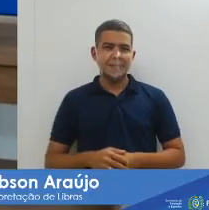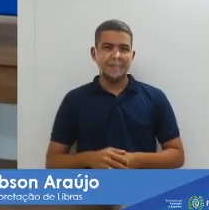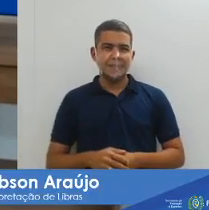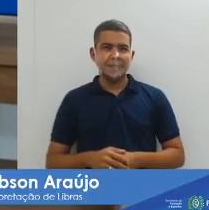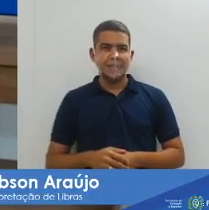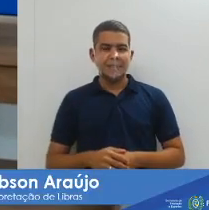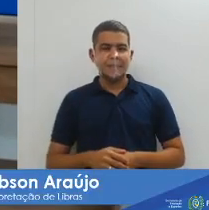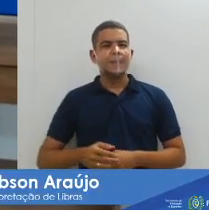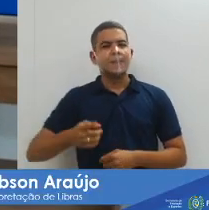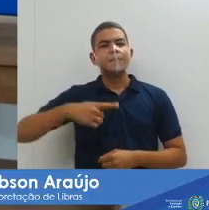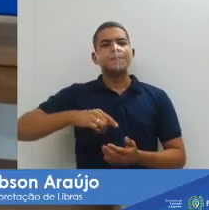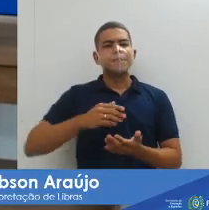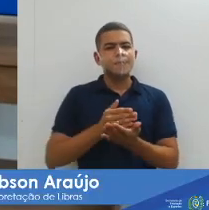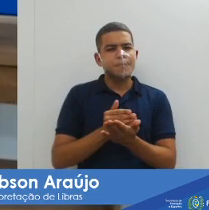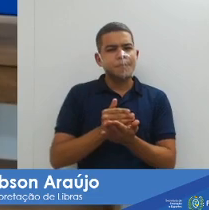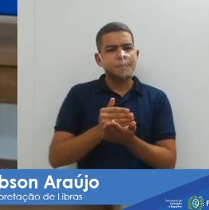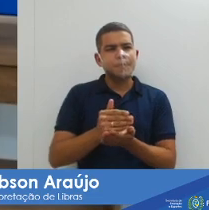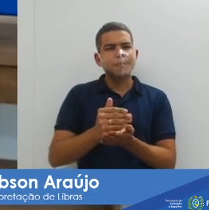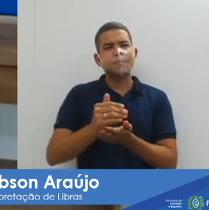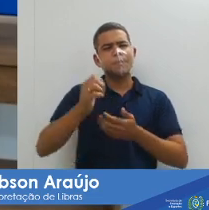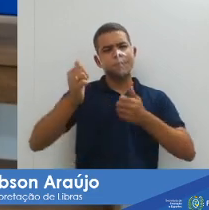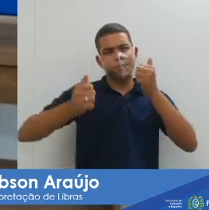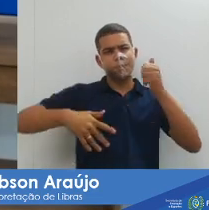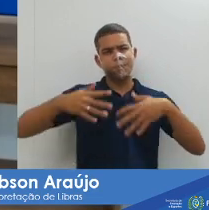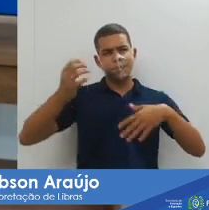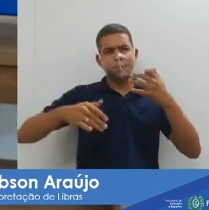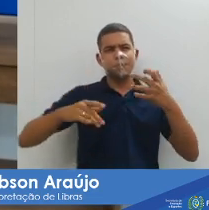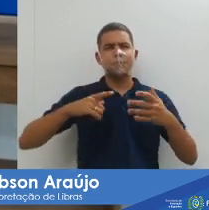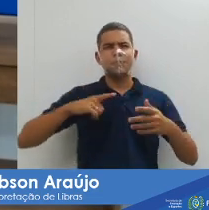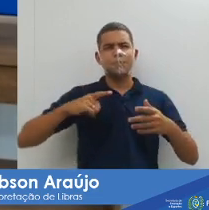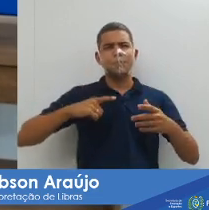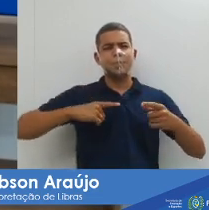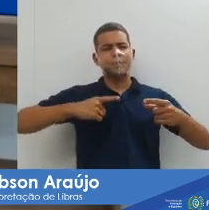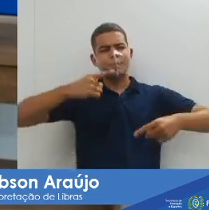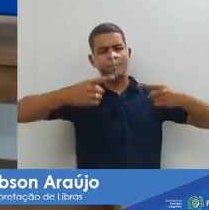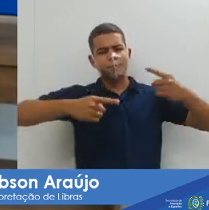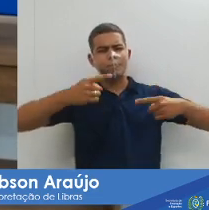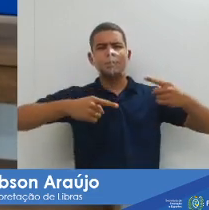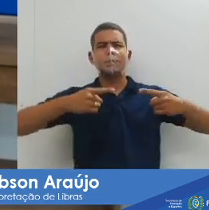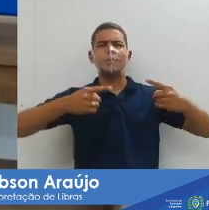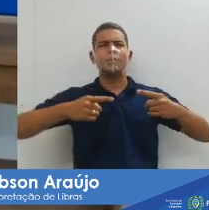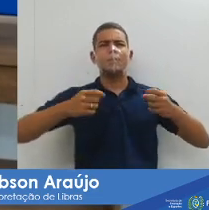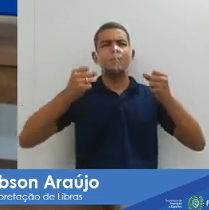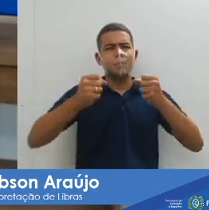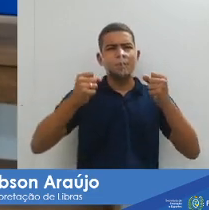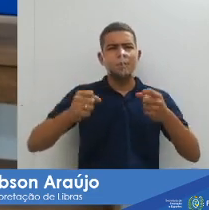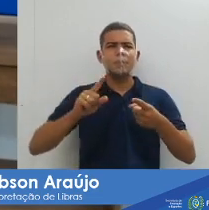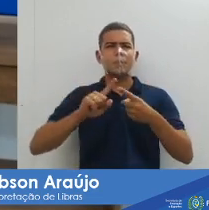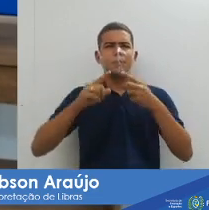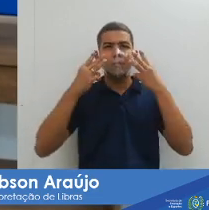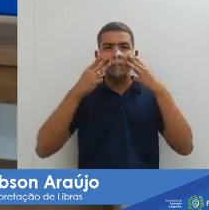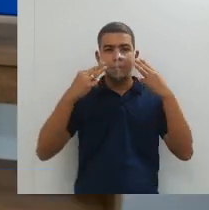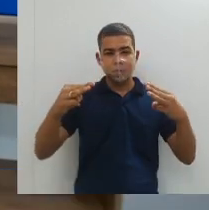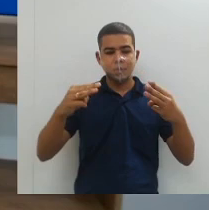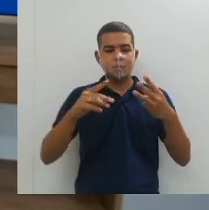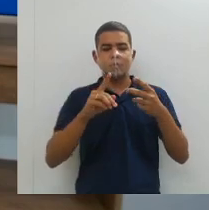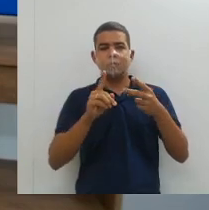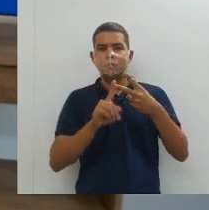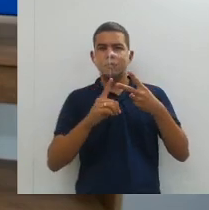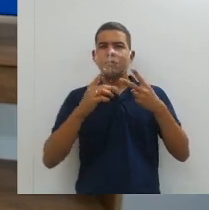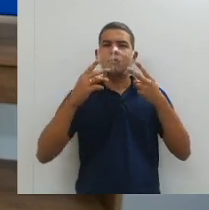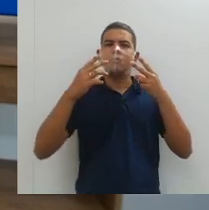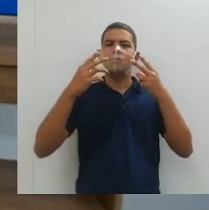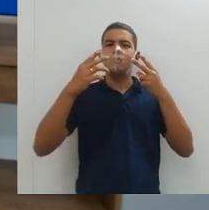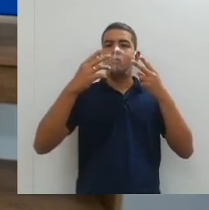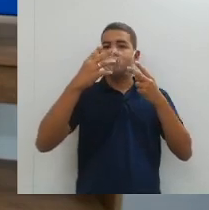que começaremos a falar um pouco sobre política e poder em Maquiavel, Hobbes e Rousseau,